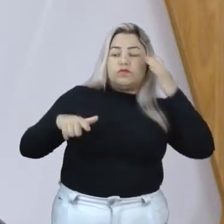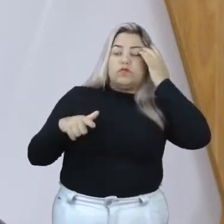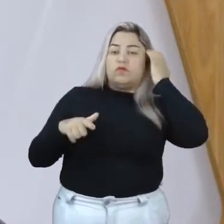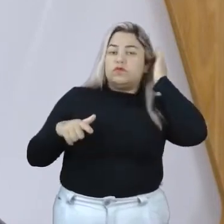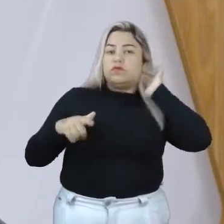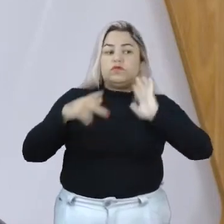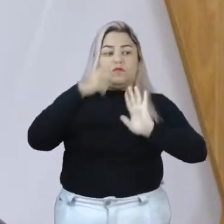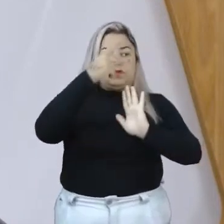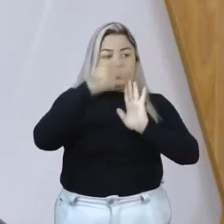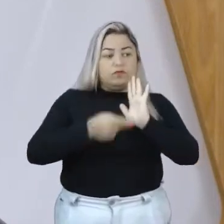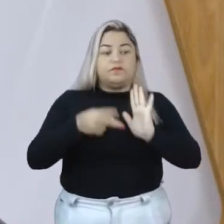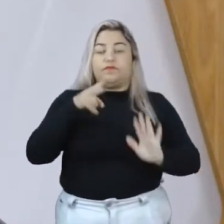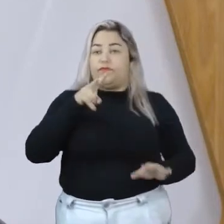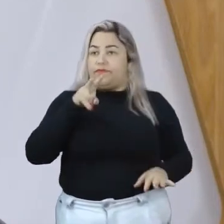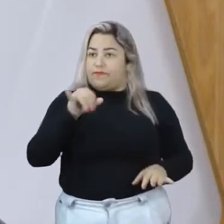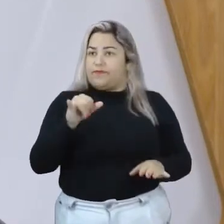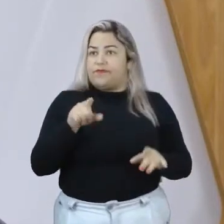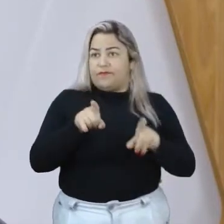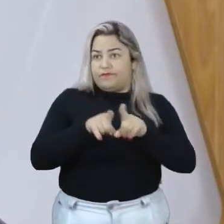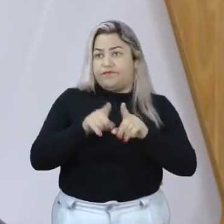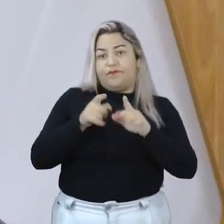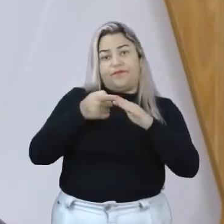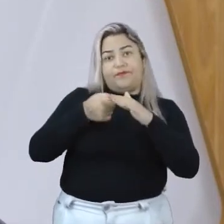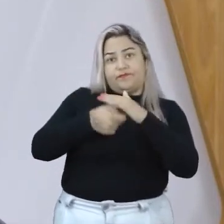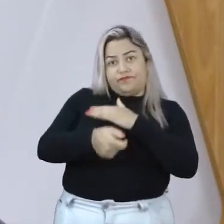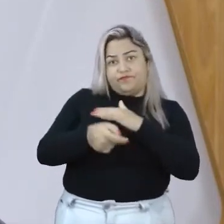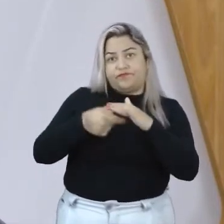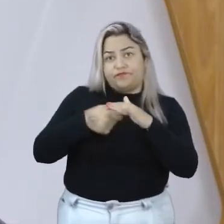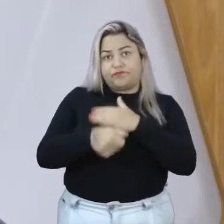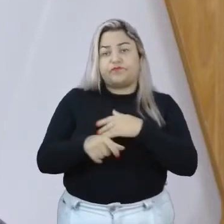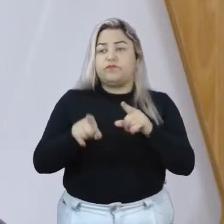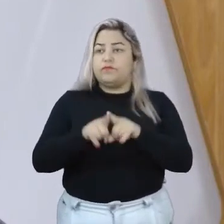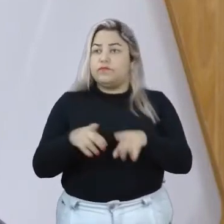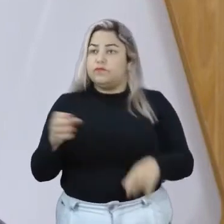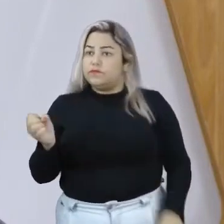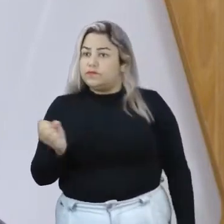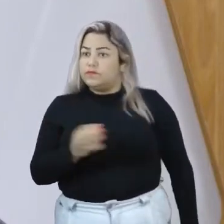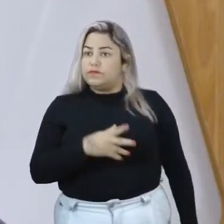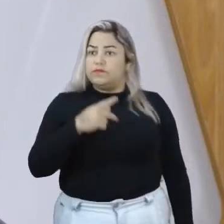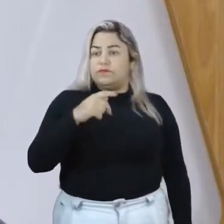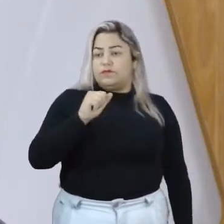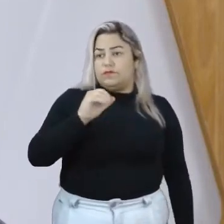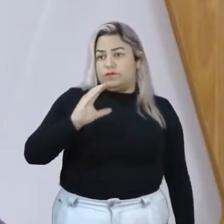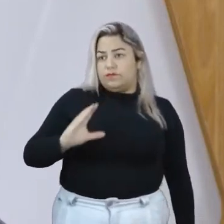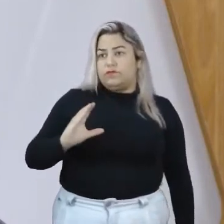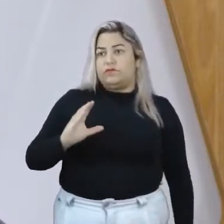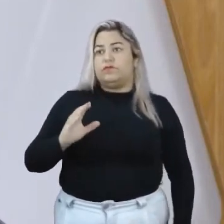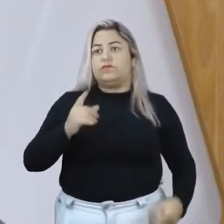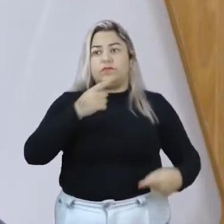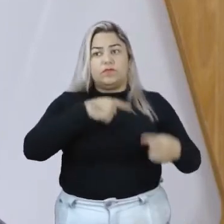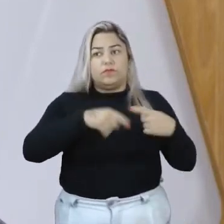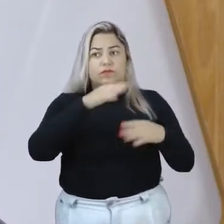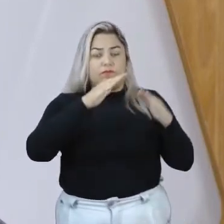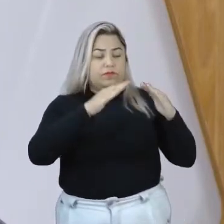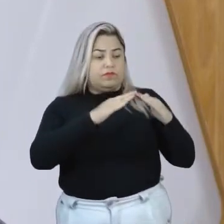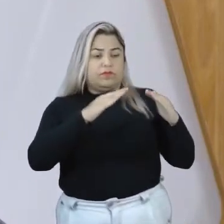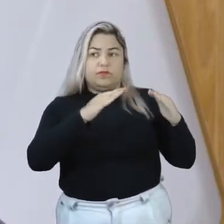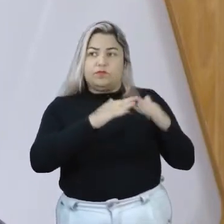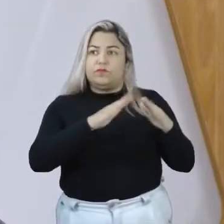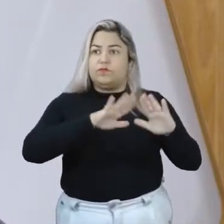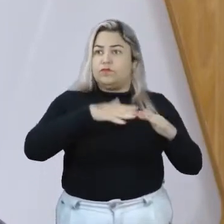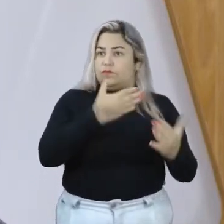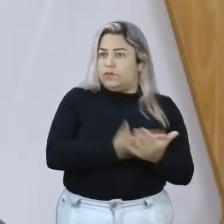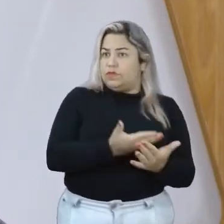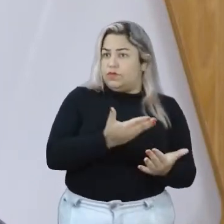que ainda vão fazer efeito, que são investimentos que ele lançou no novo PAC: construção de casas, construção de escolas, construção